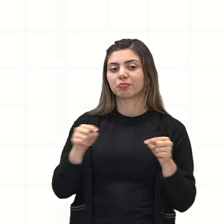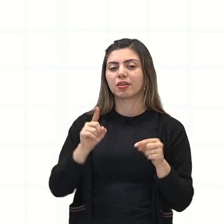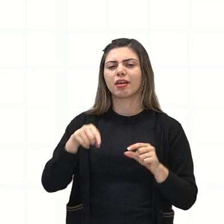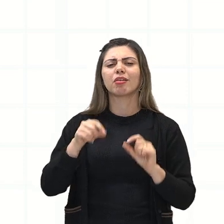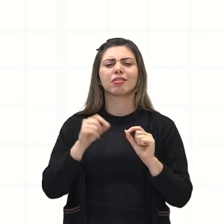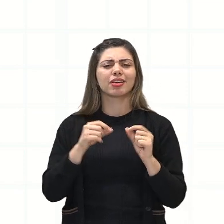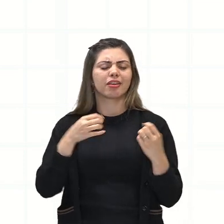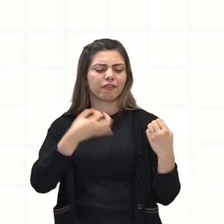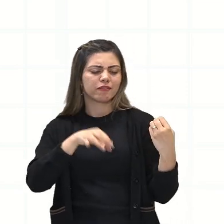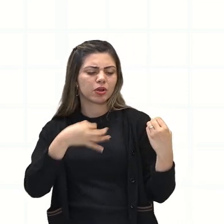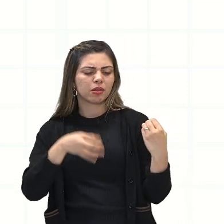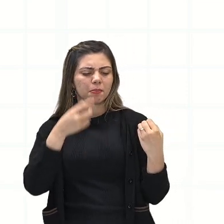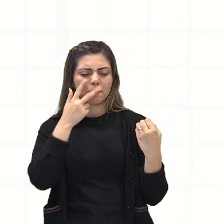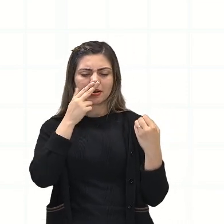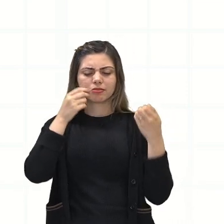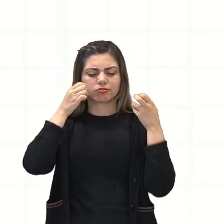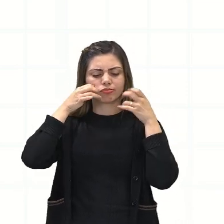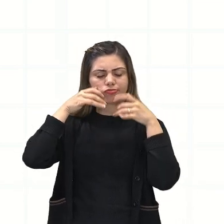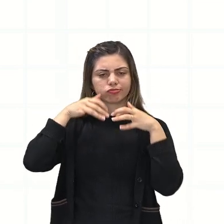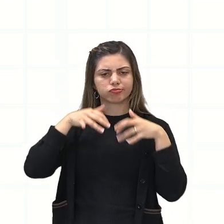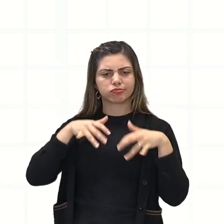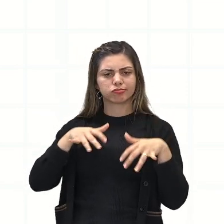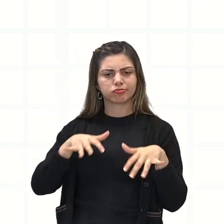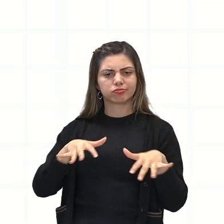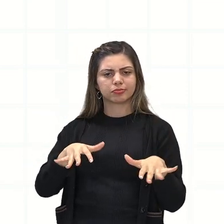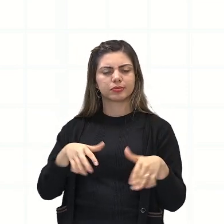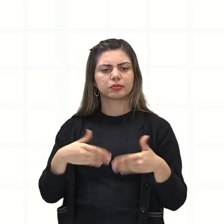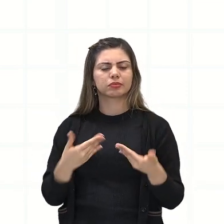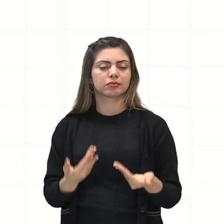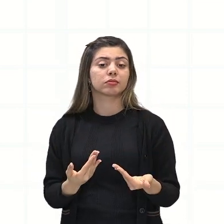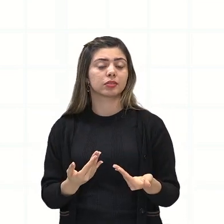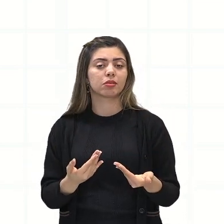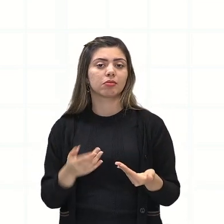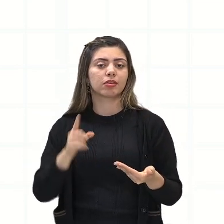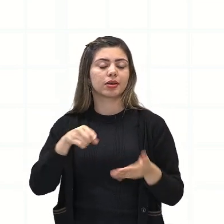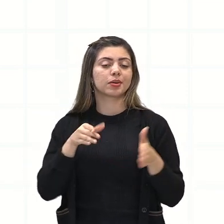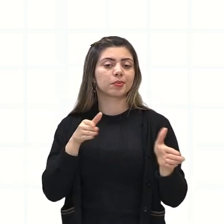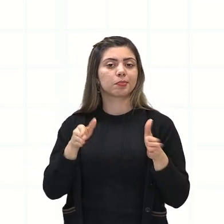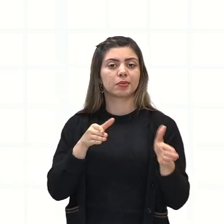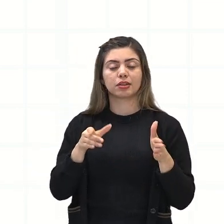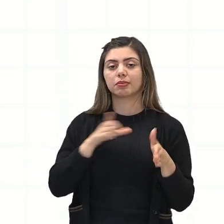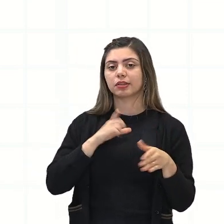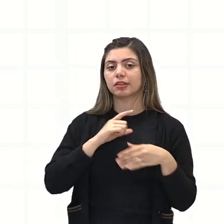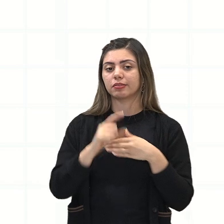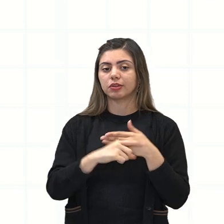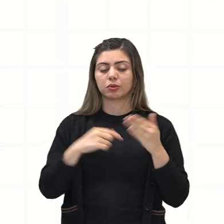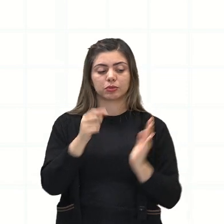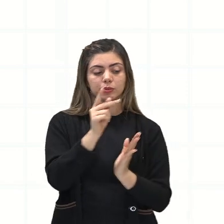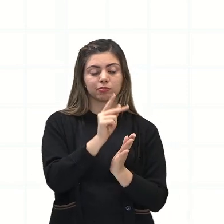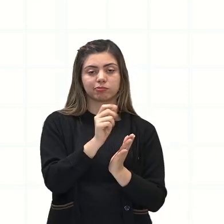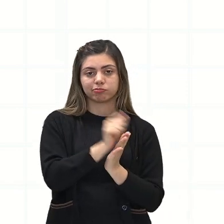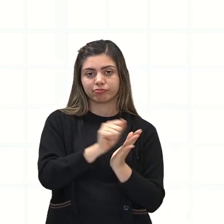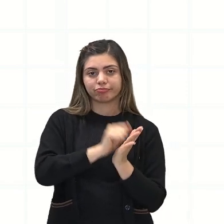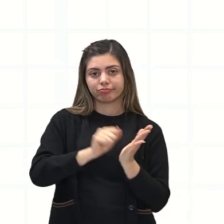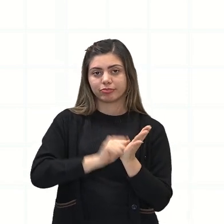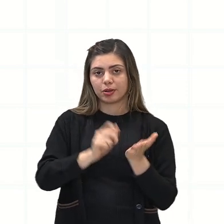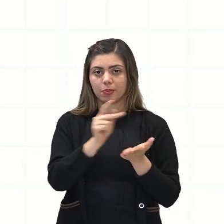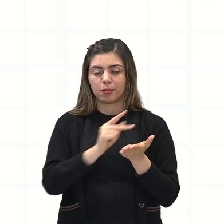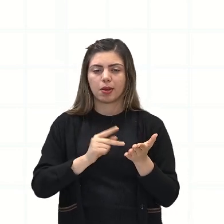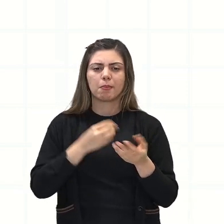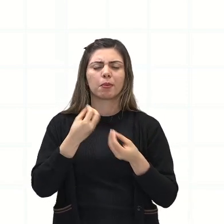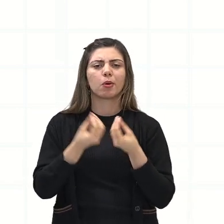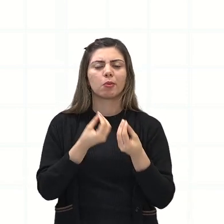Choram. E a ideia, justamente, principalmente do período em que esse poema é escrito, é que ele